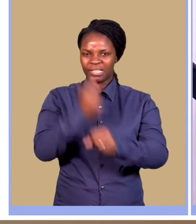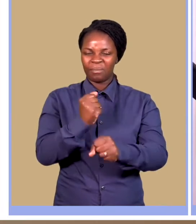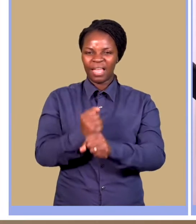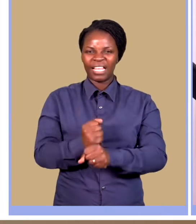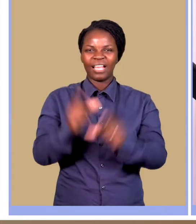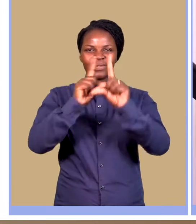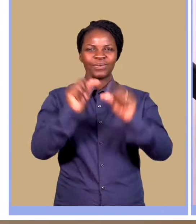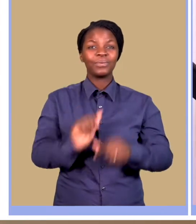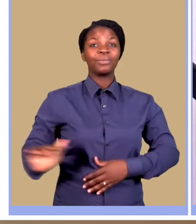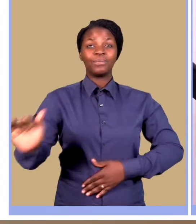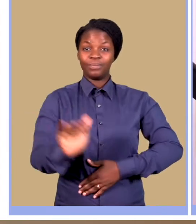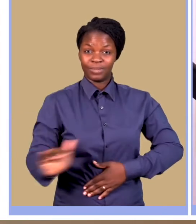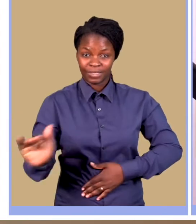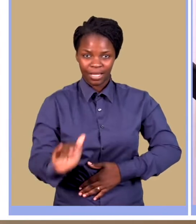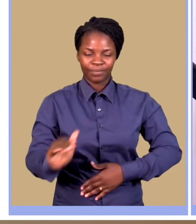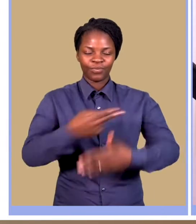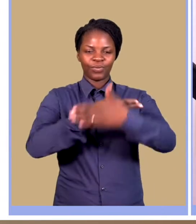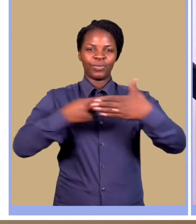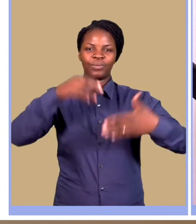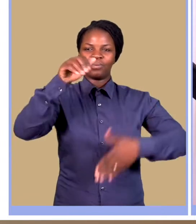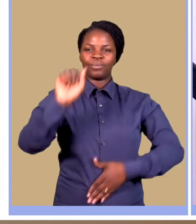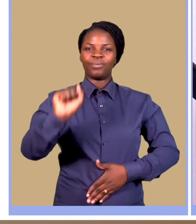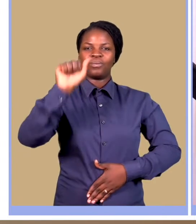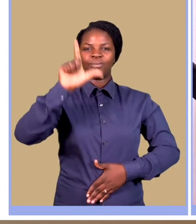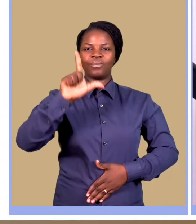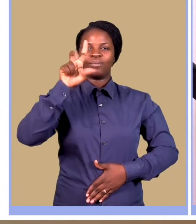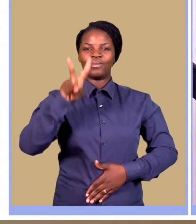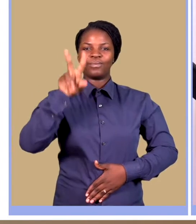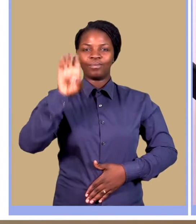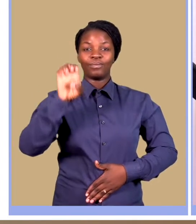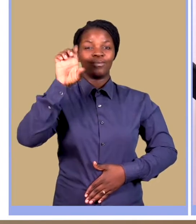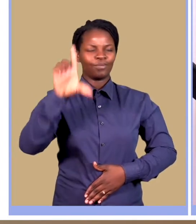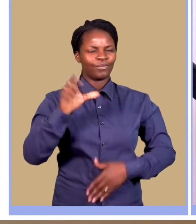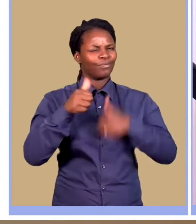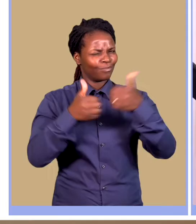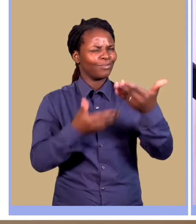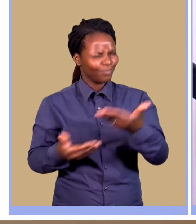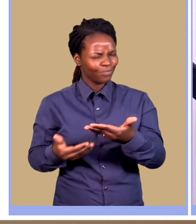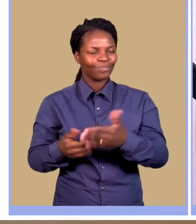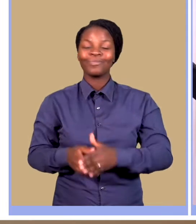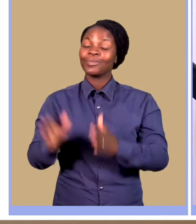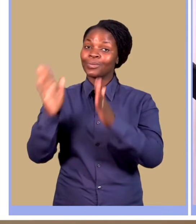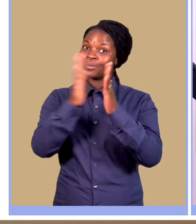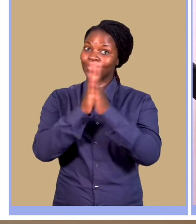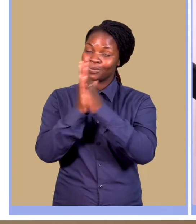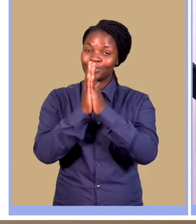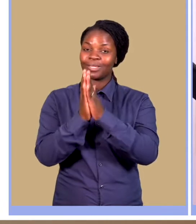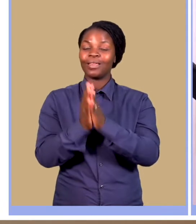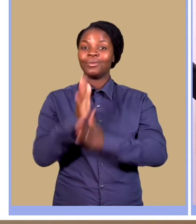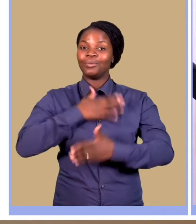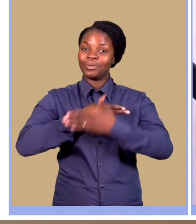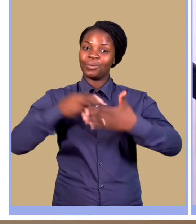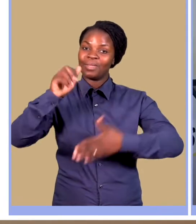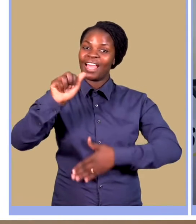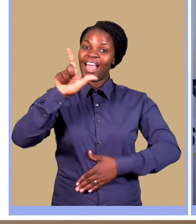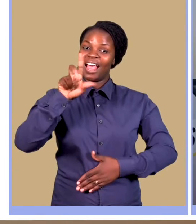Muito obrigado pelo convite. Como disseste, sou Alves Manuel, sou um ativista ambiental já há um tempo,